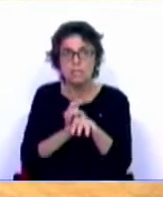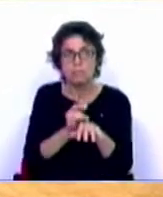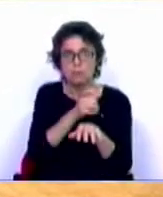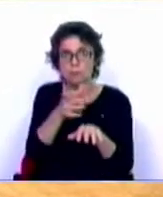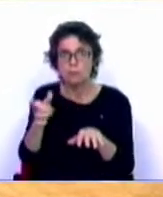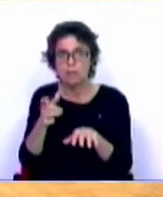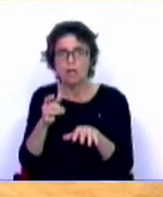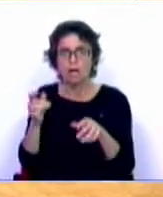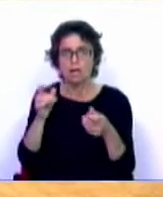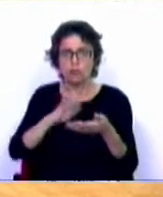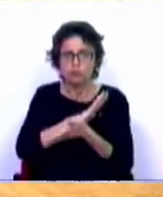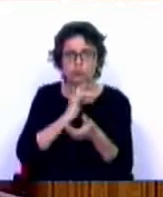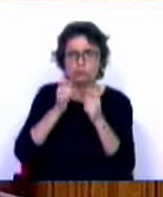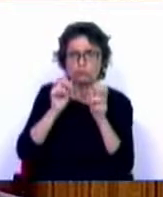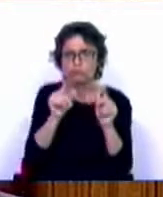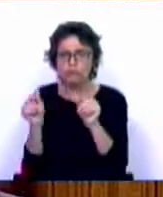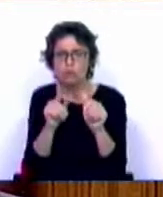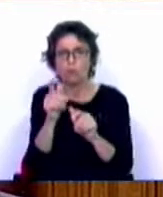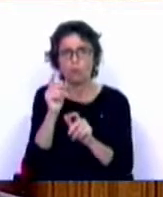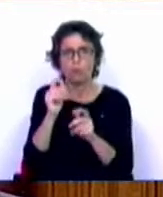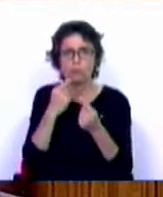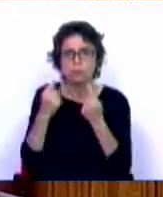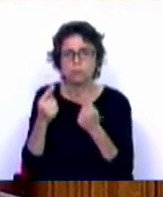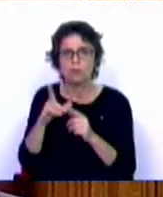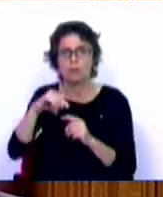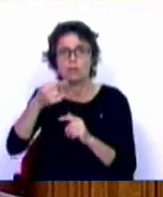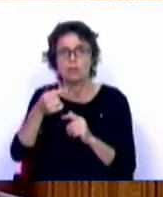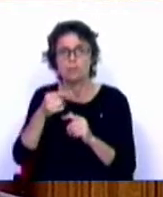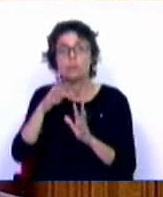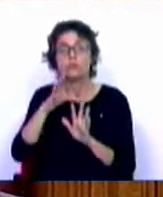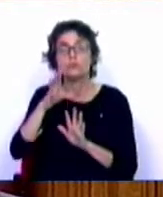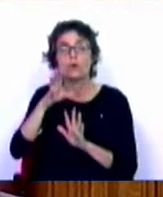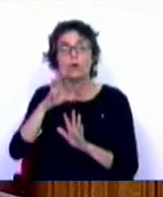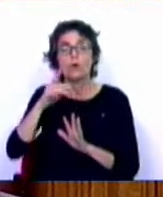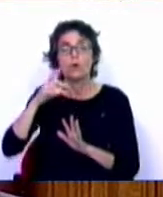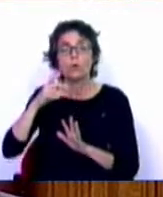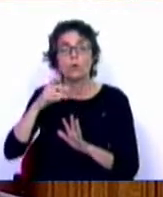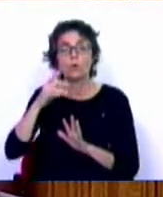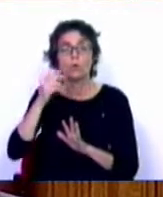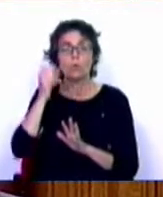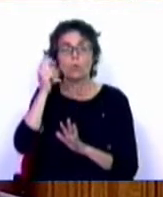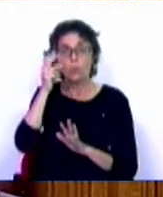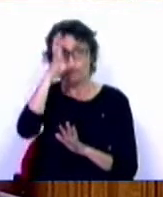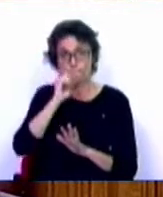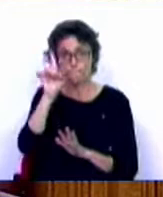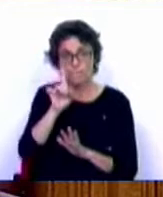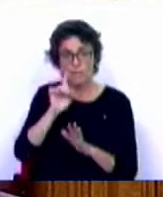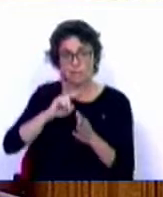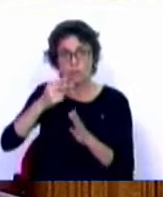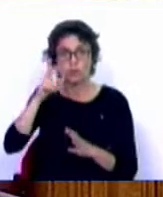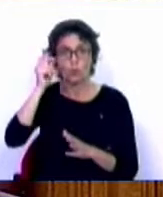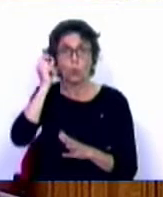a opinião pública. Quando o primeiro-ministro passou a ser António Guterres, virámos a página,